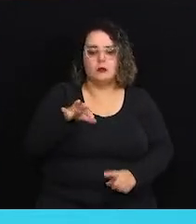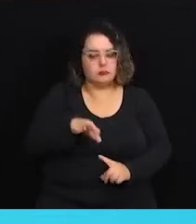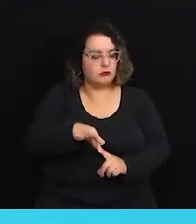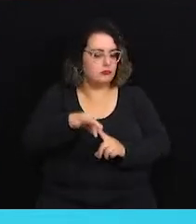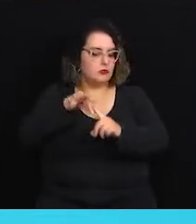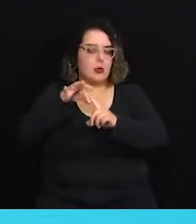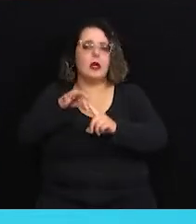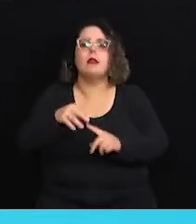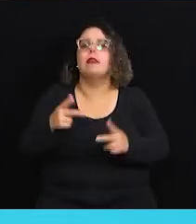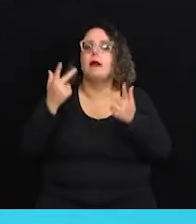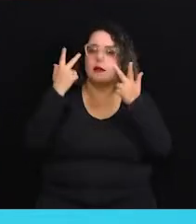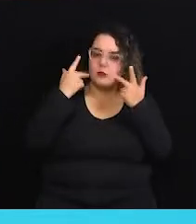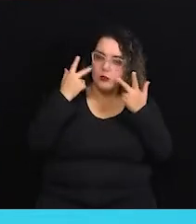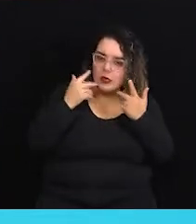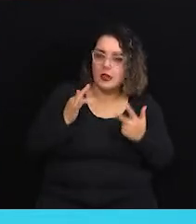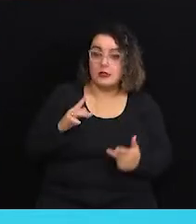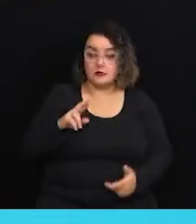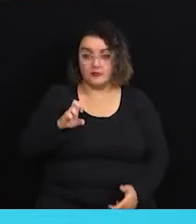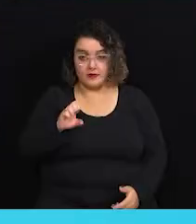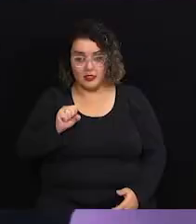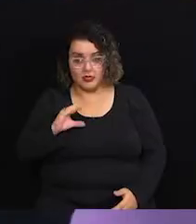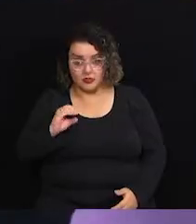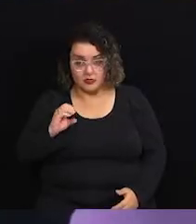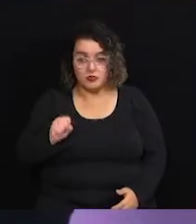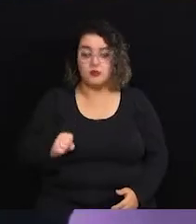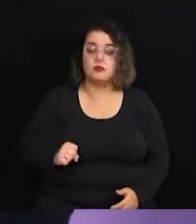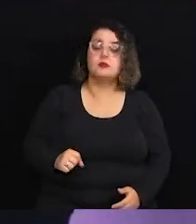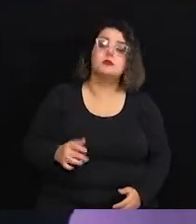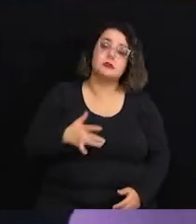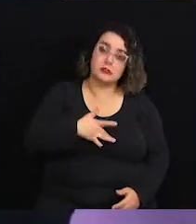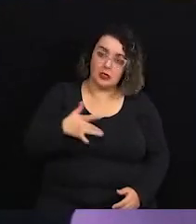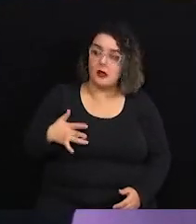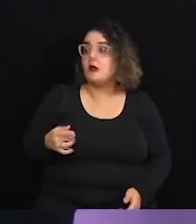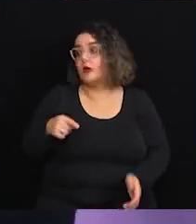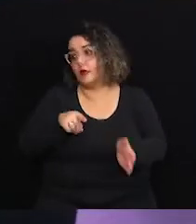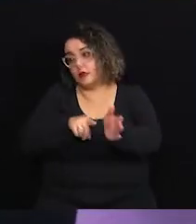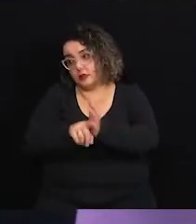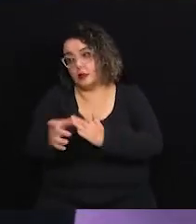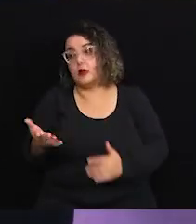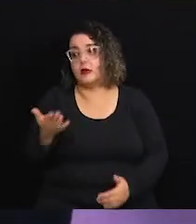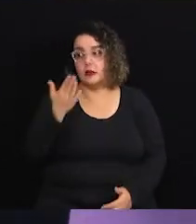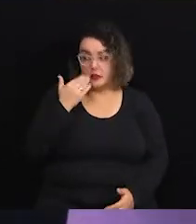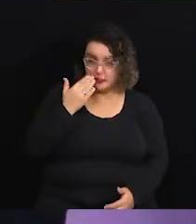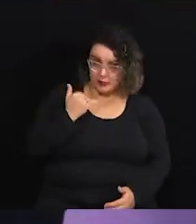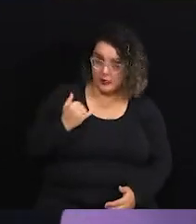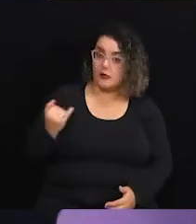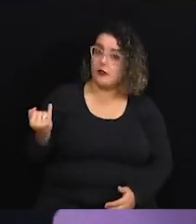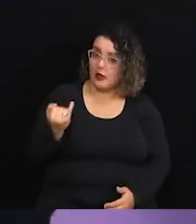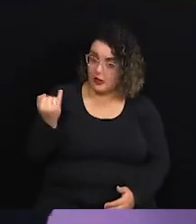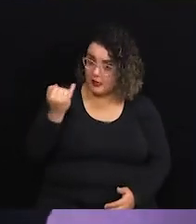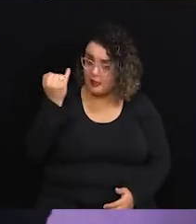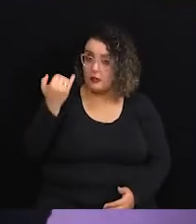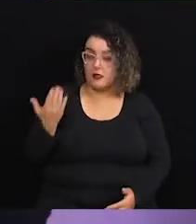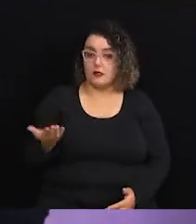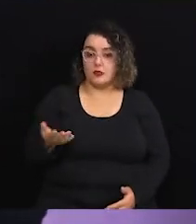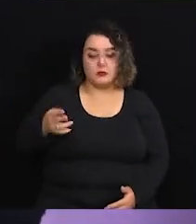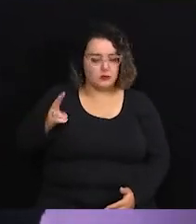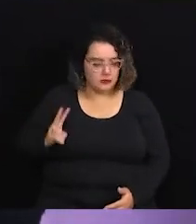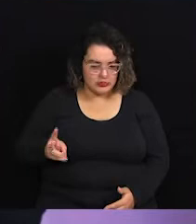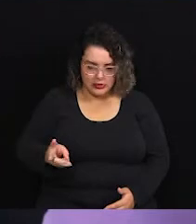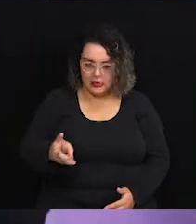alimentos frescos, naturais e saudáveis. É que eu ia perguntar, então a alimentação é fundamental, né?